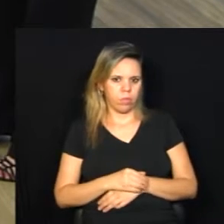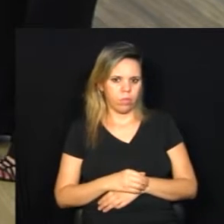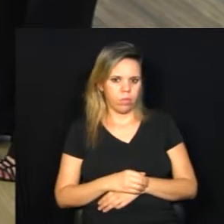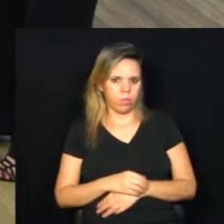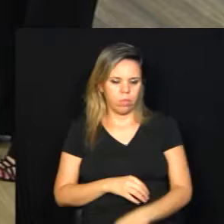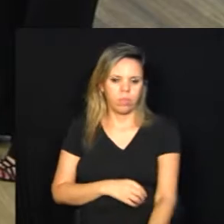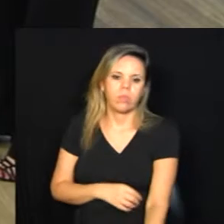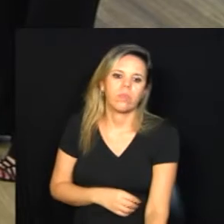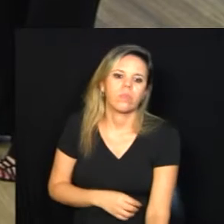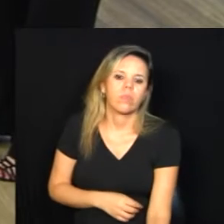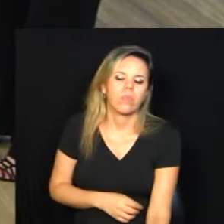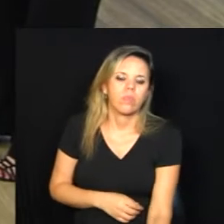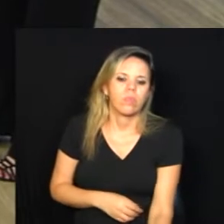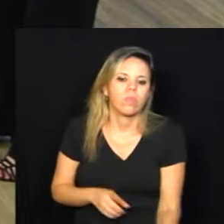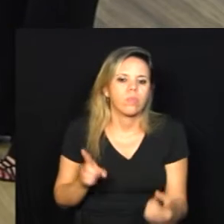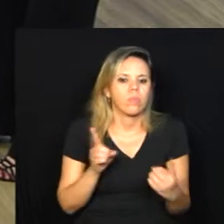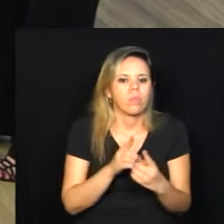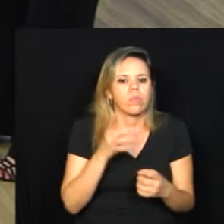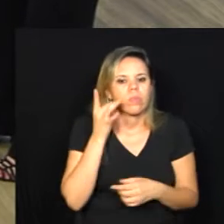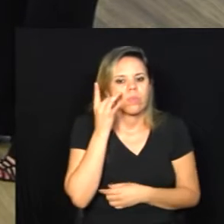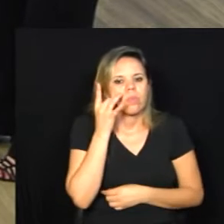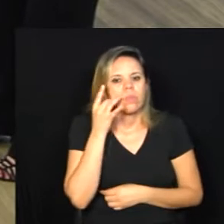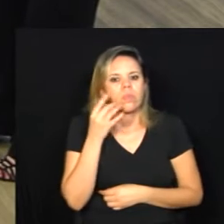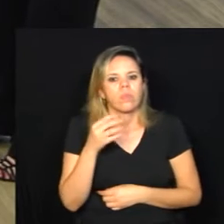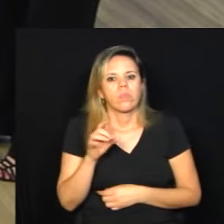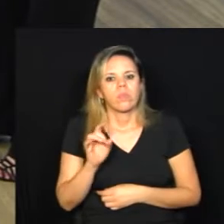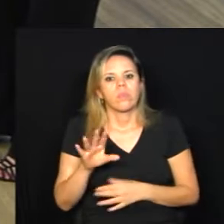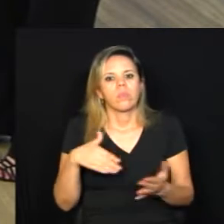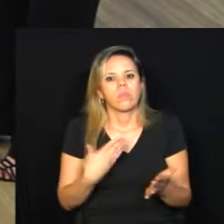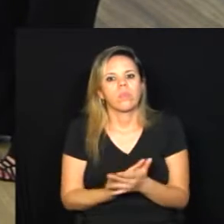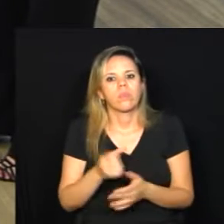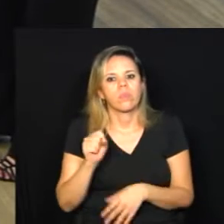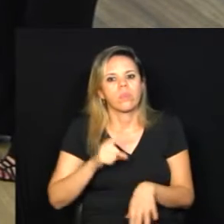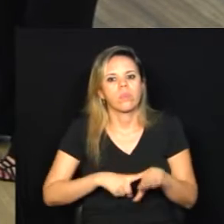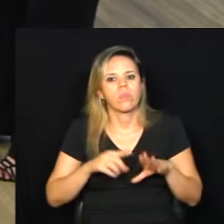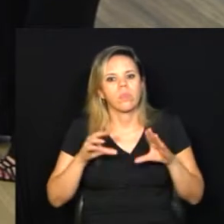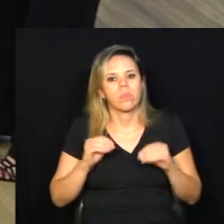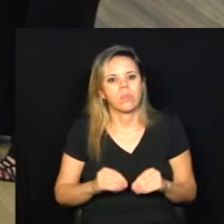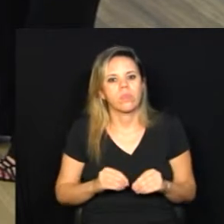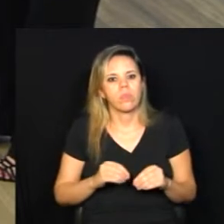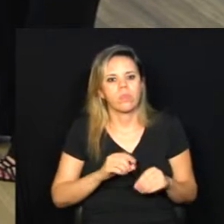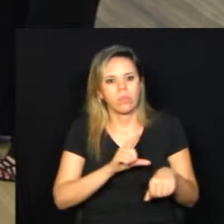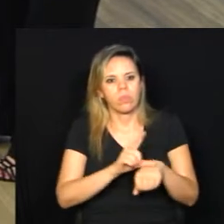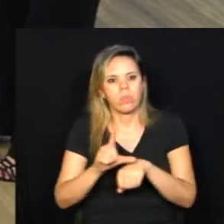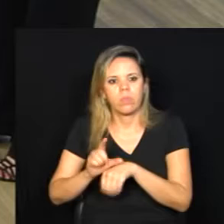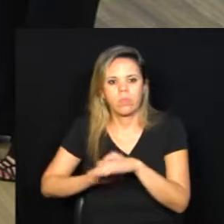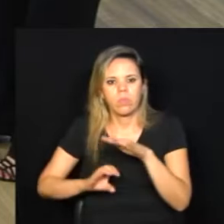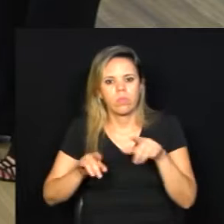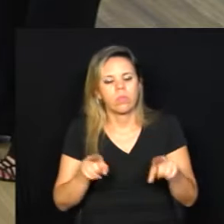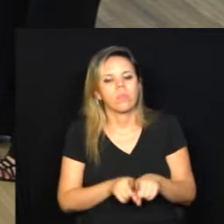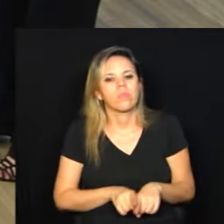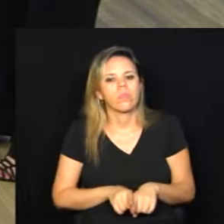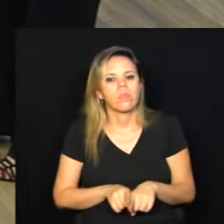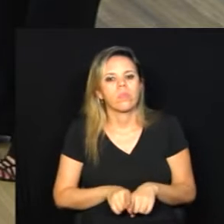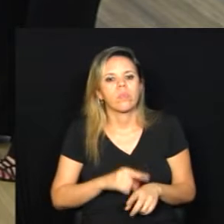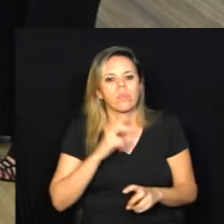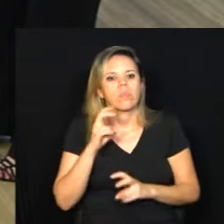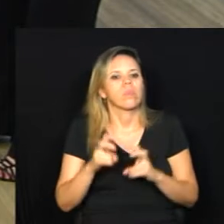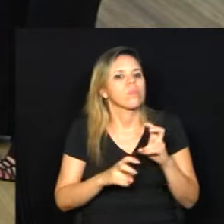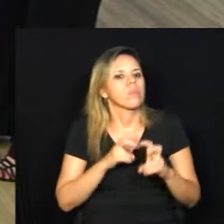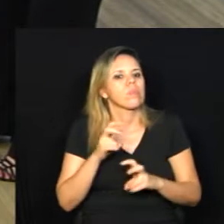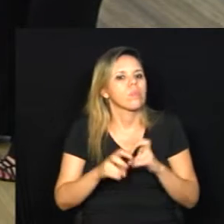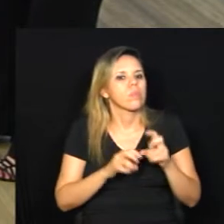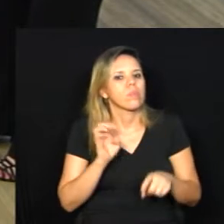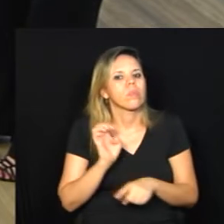olha, atendimento presencial só até as 8 da noite para esses estabelecimentos. Parques estaduais